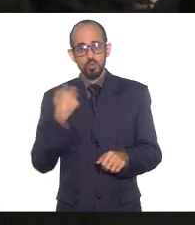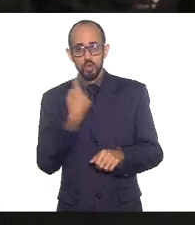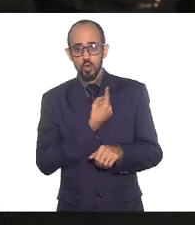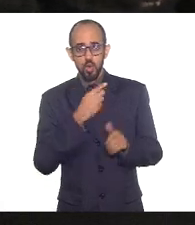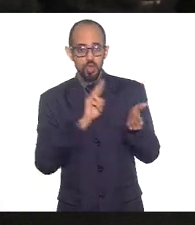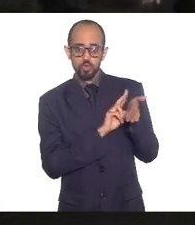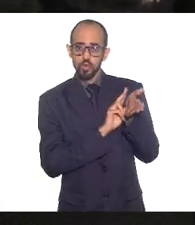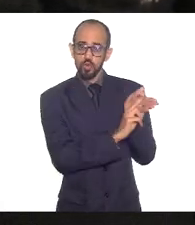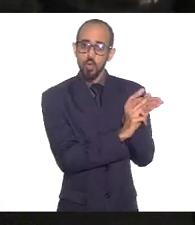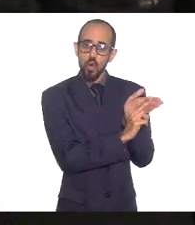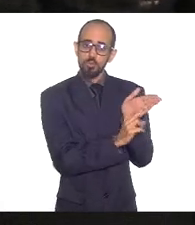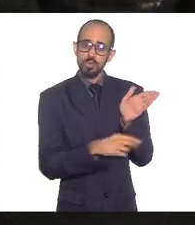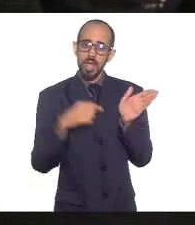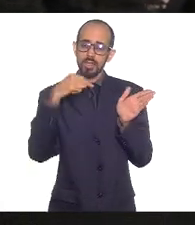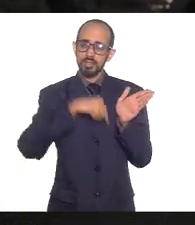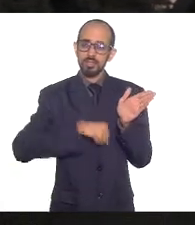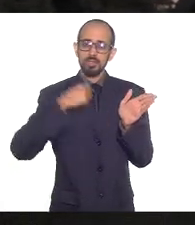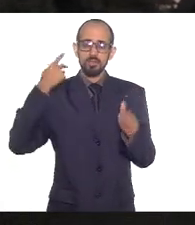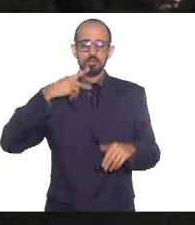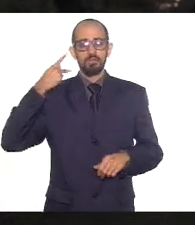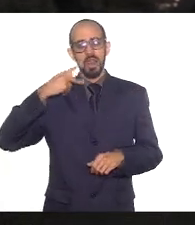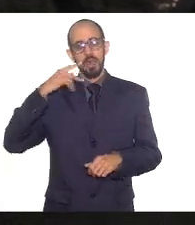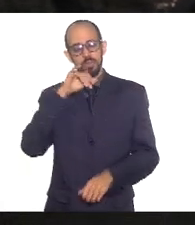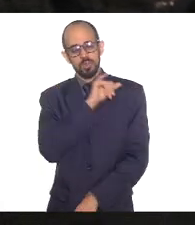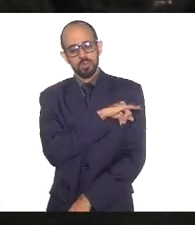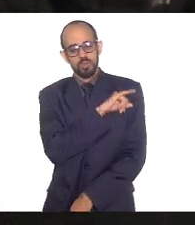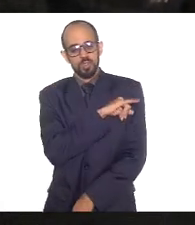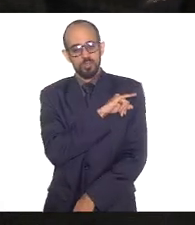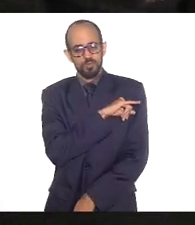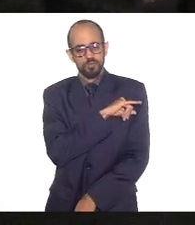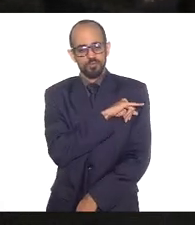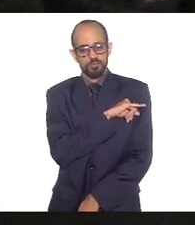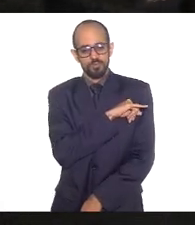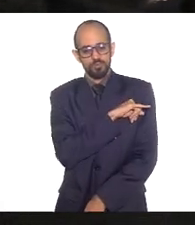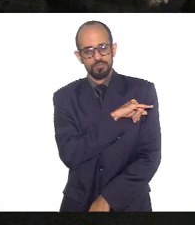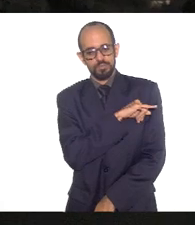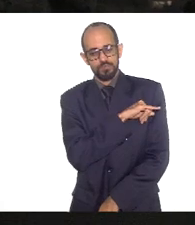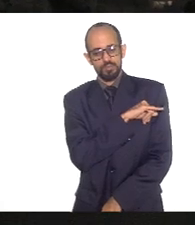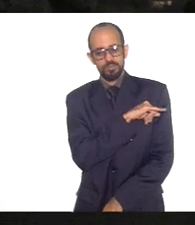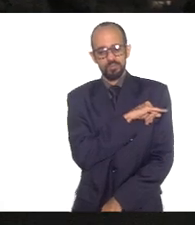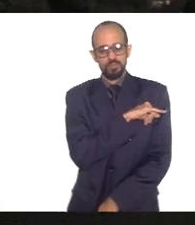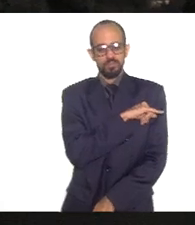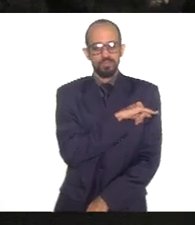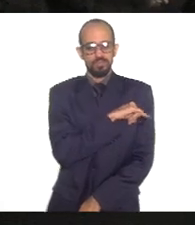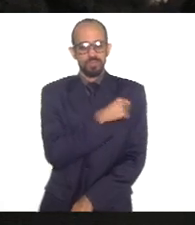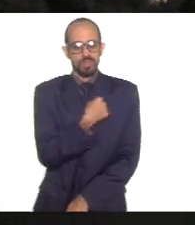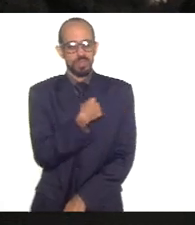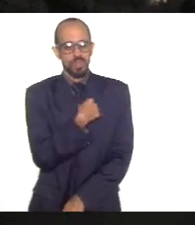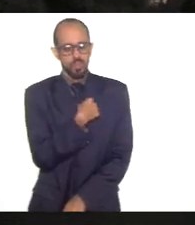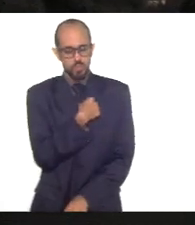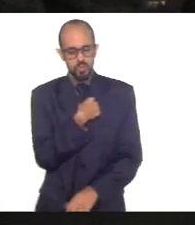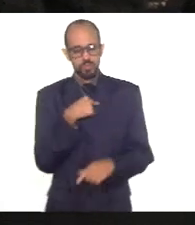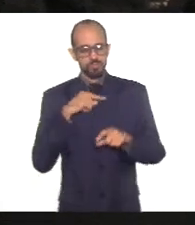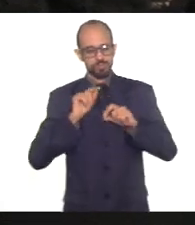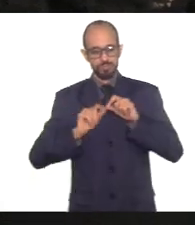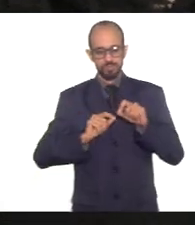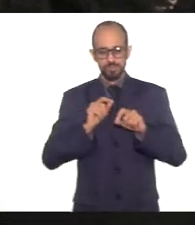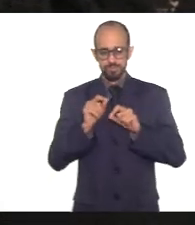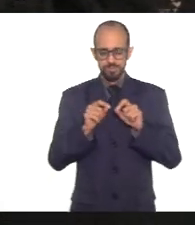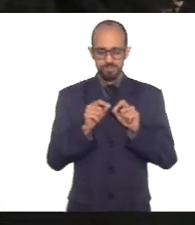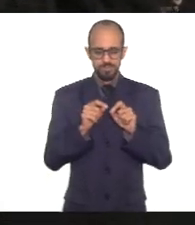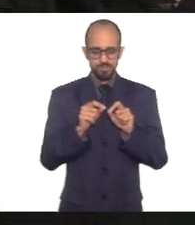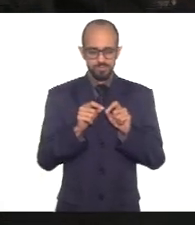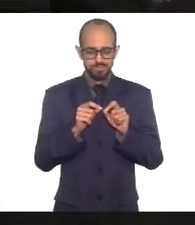nessa história do Parlamento do Rio de Janeiro o teu dedico essa